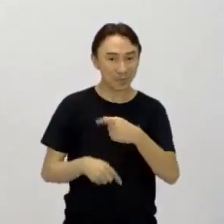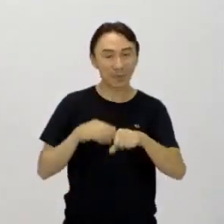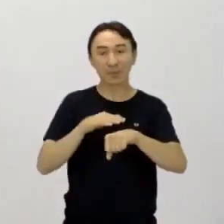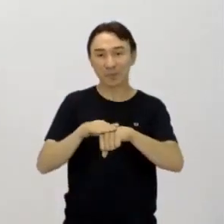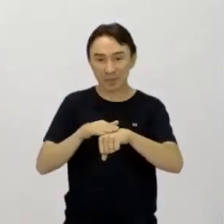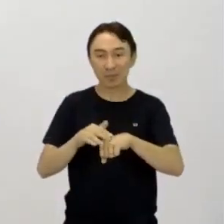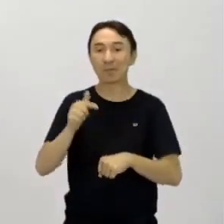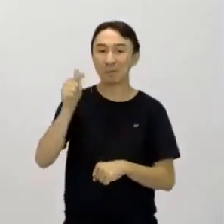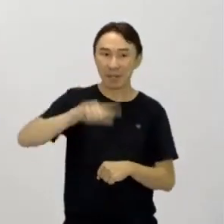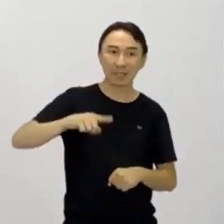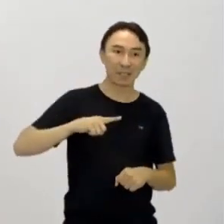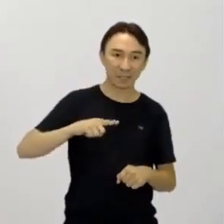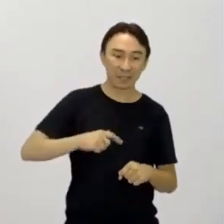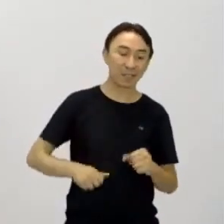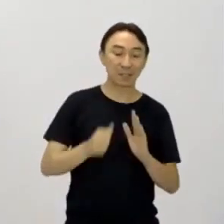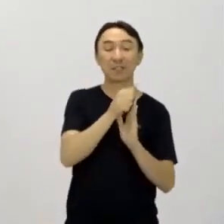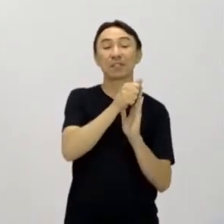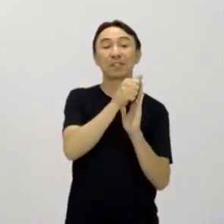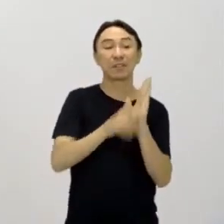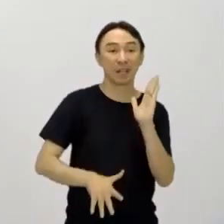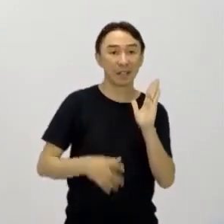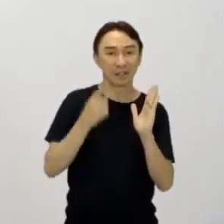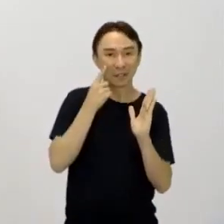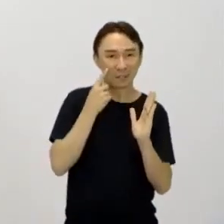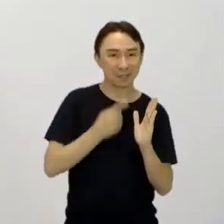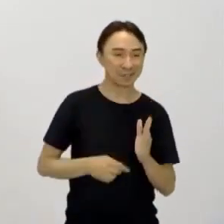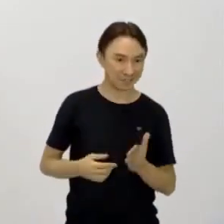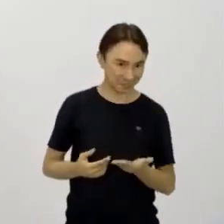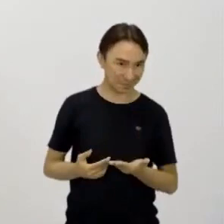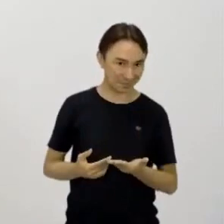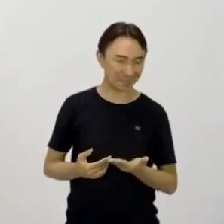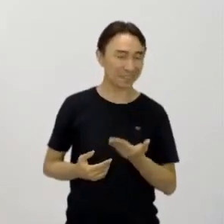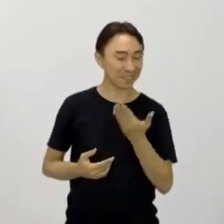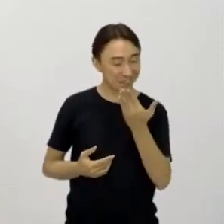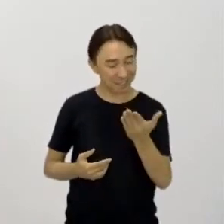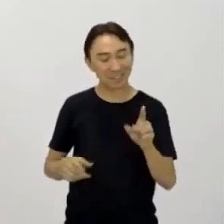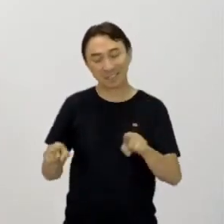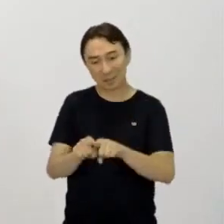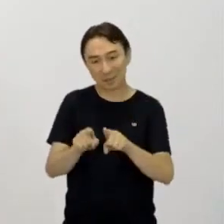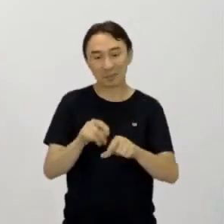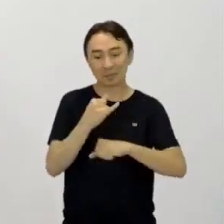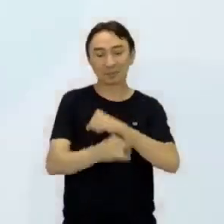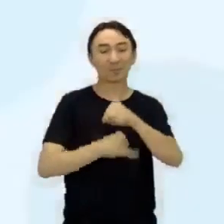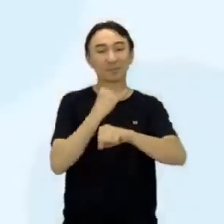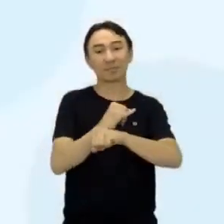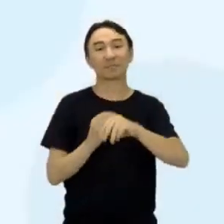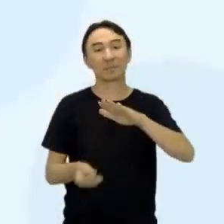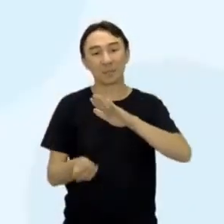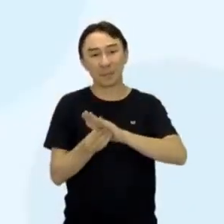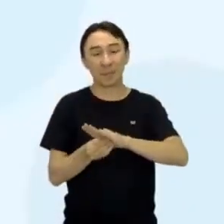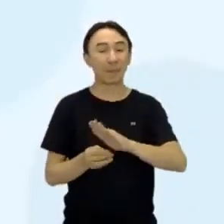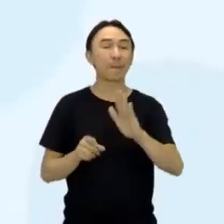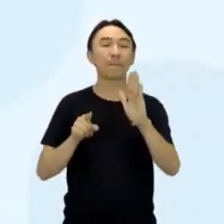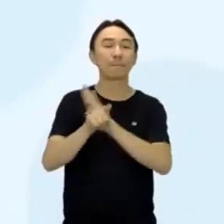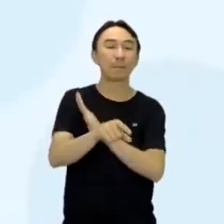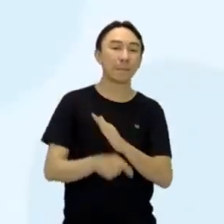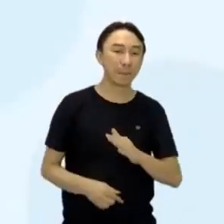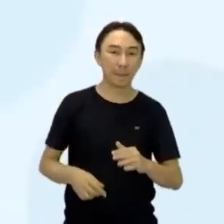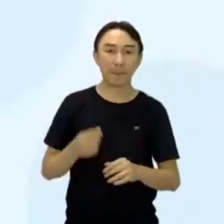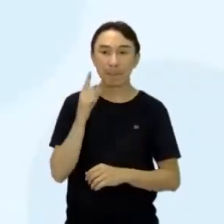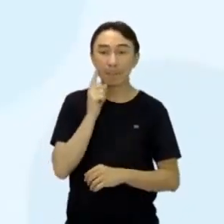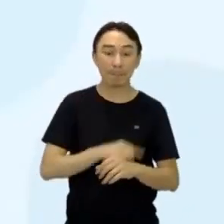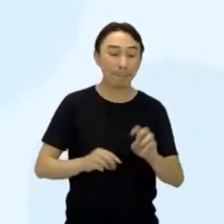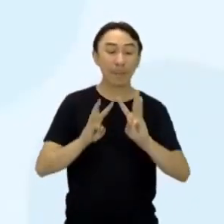desta atividade proposta para o aluno aí, que está também disponível lá no repositório. Como a agitação das partículas